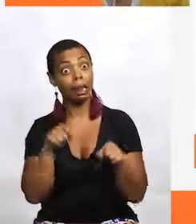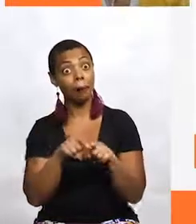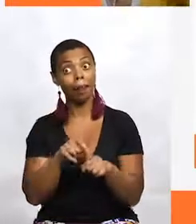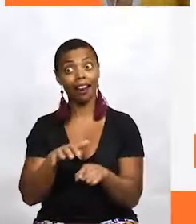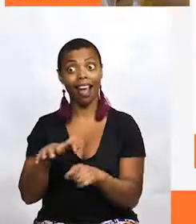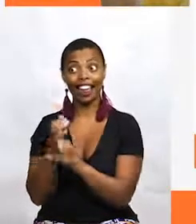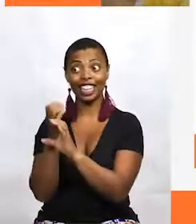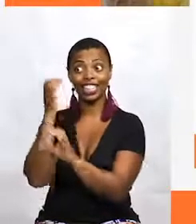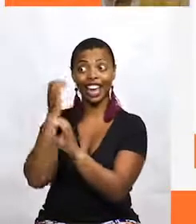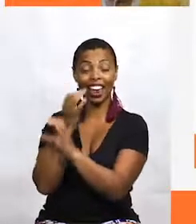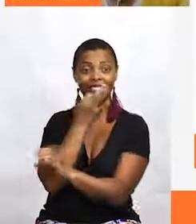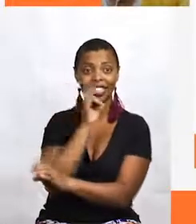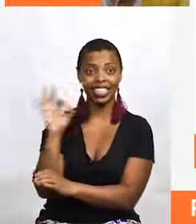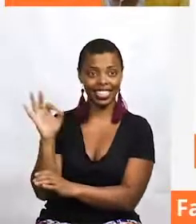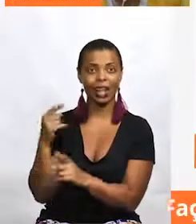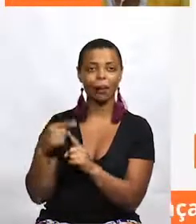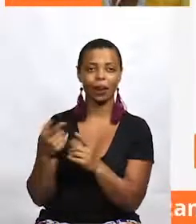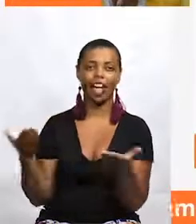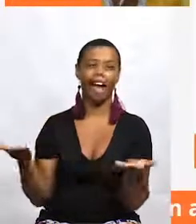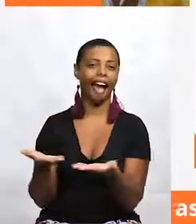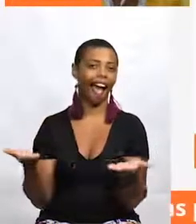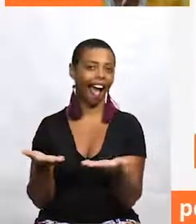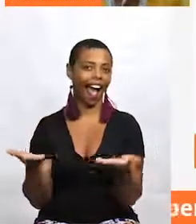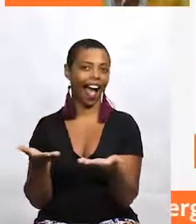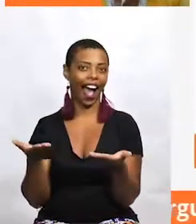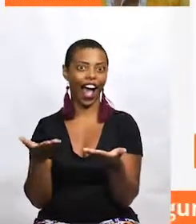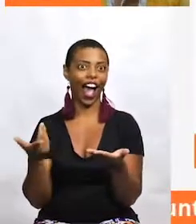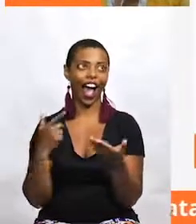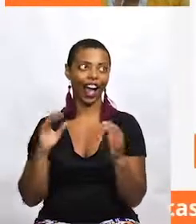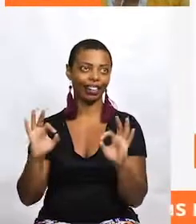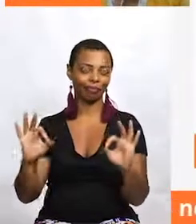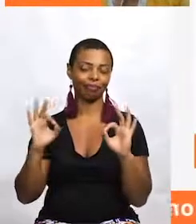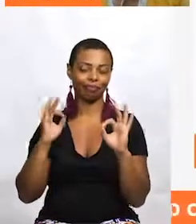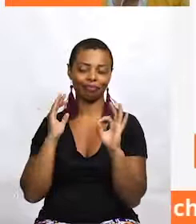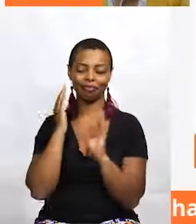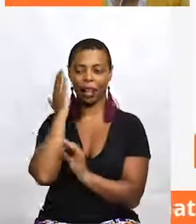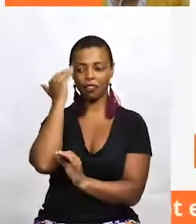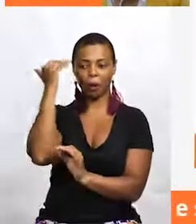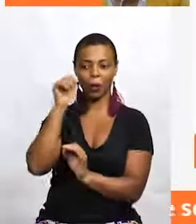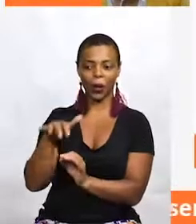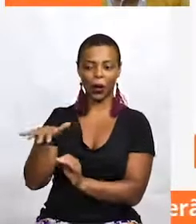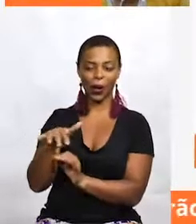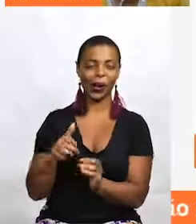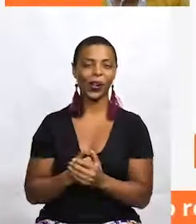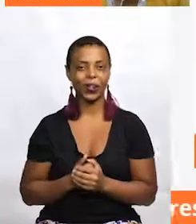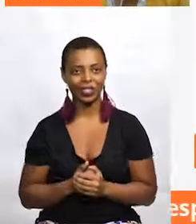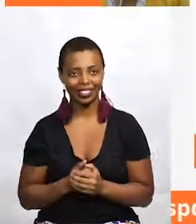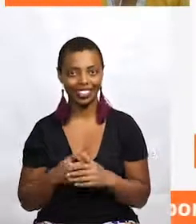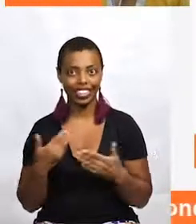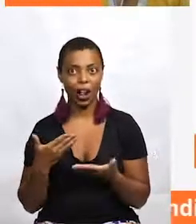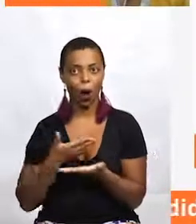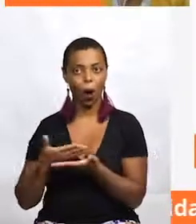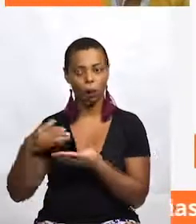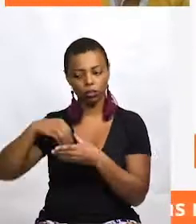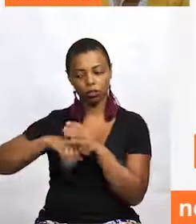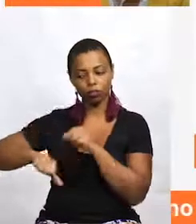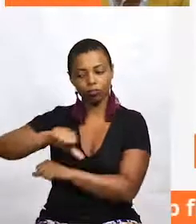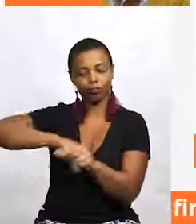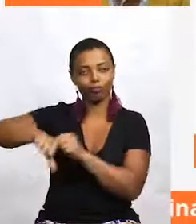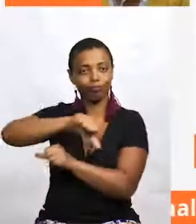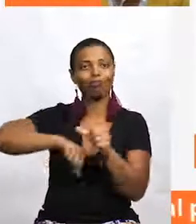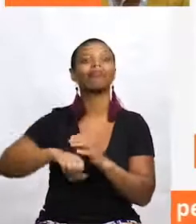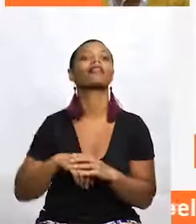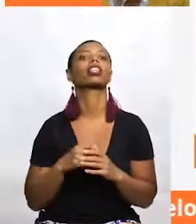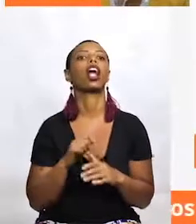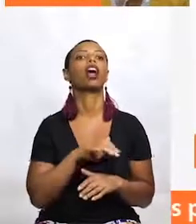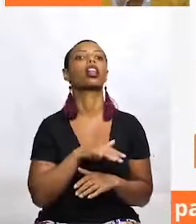Física, que agora a Engenharia Física virou o tchan-tchan-tchan do pedaço. Então as coisas por lá já estão mudando. No mestrado